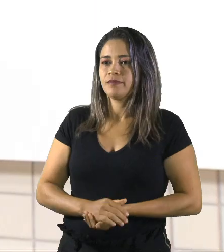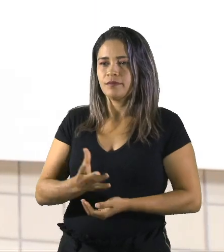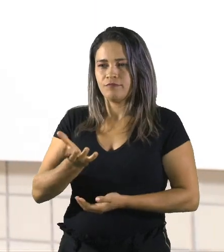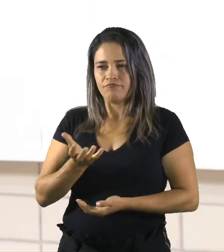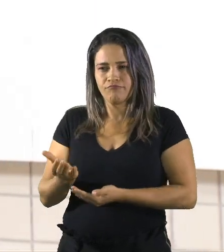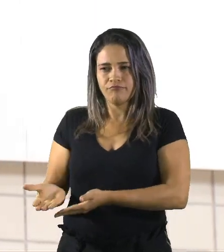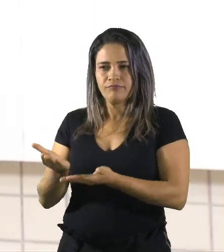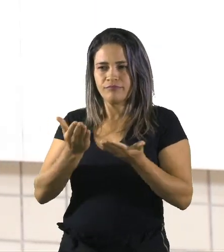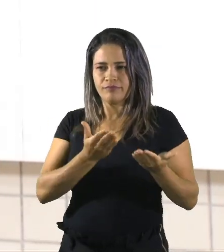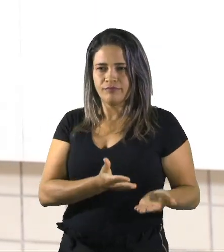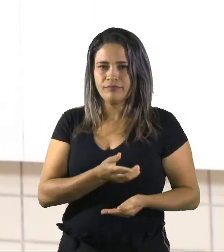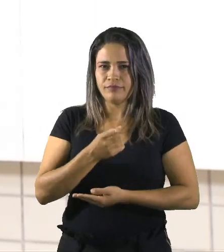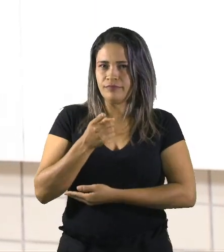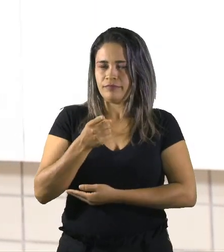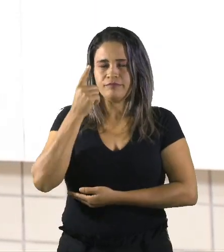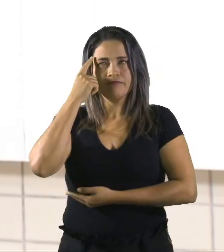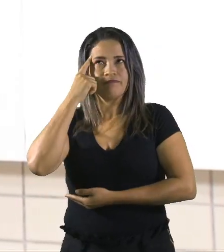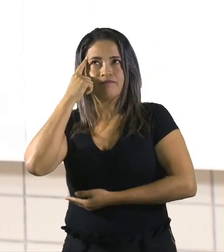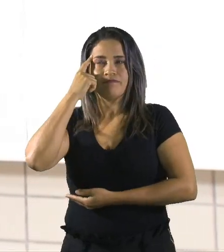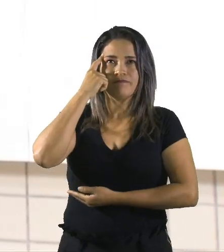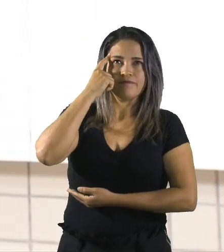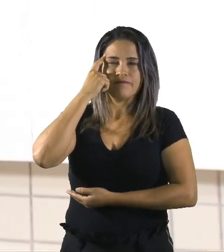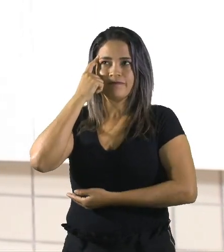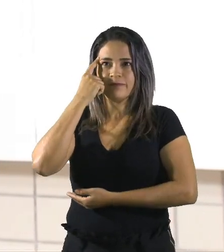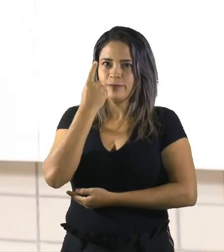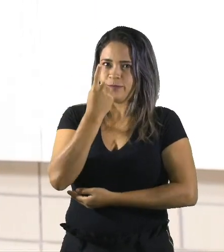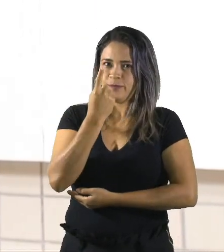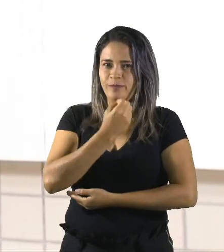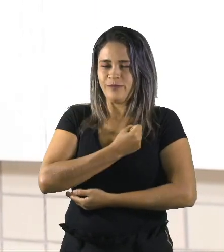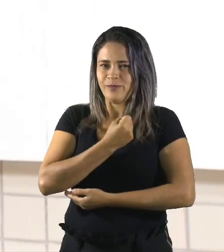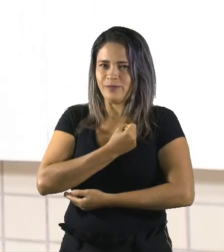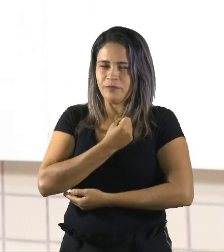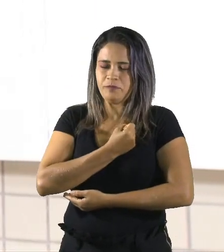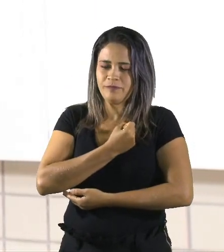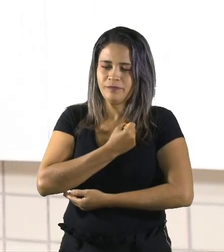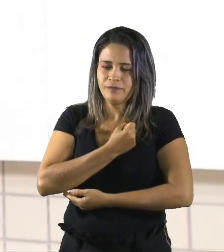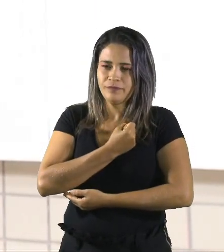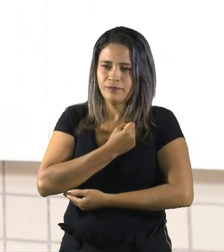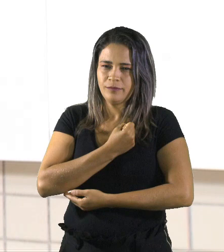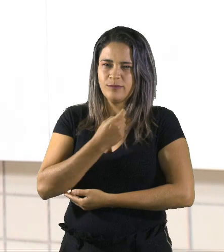com você que você vai pensar em um número e aí eu vou te dando